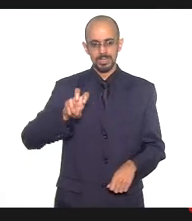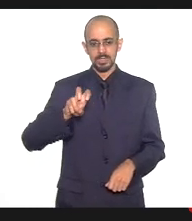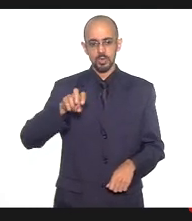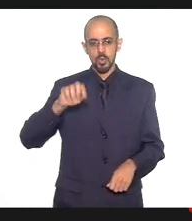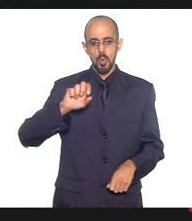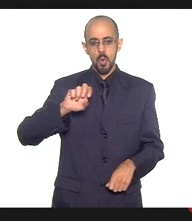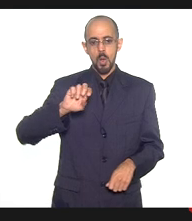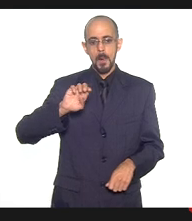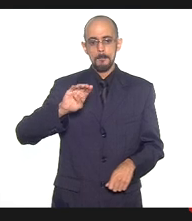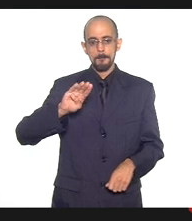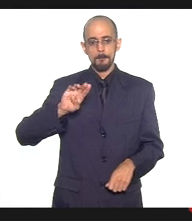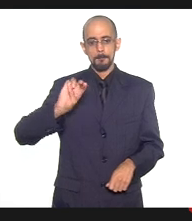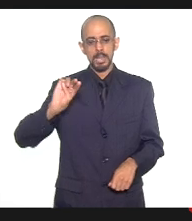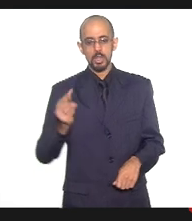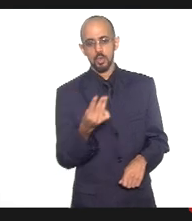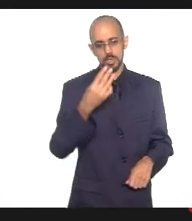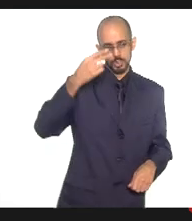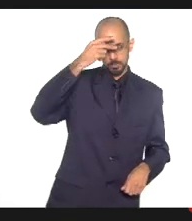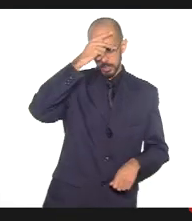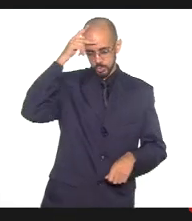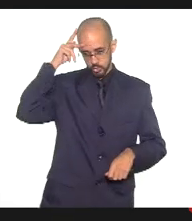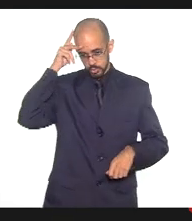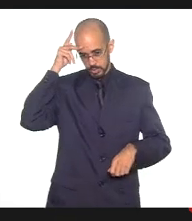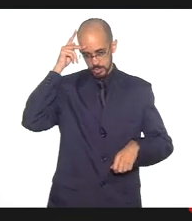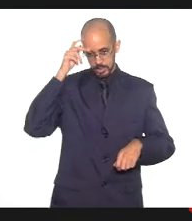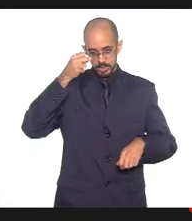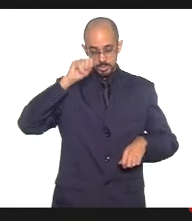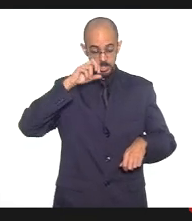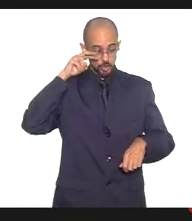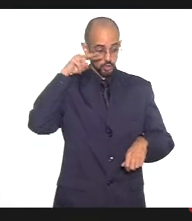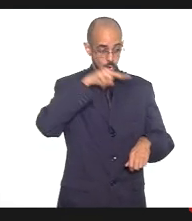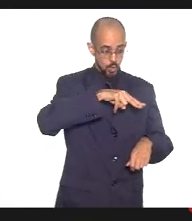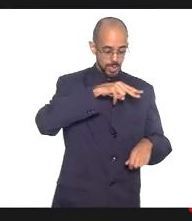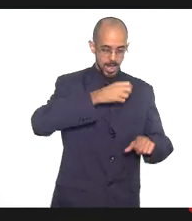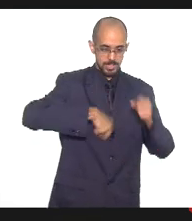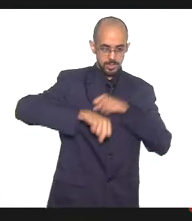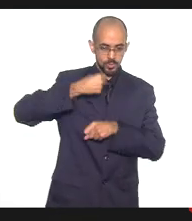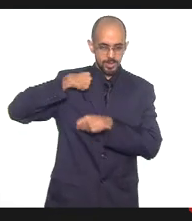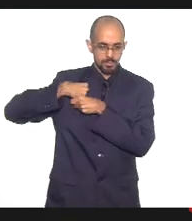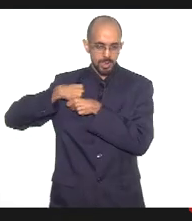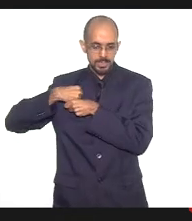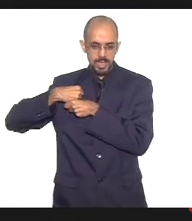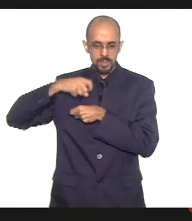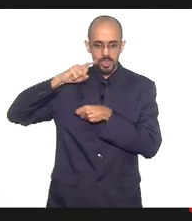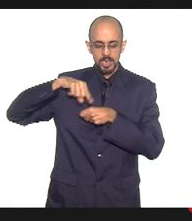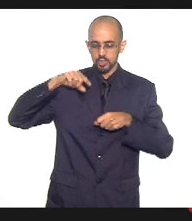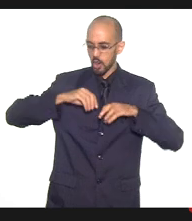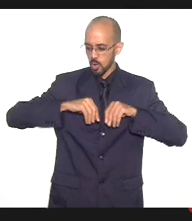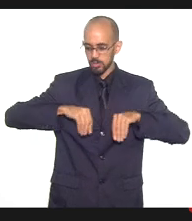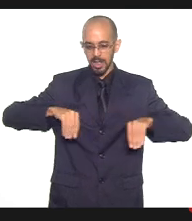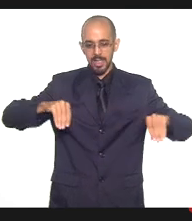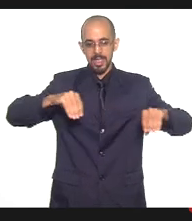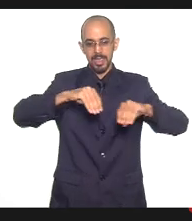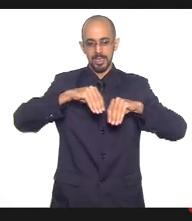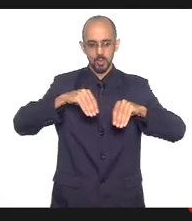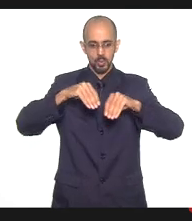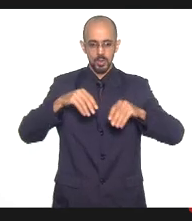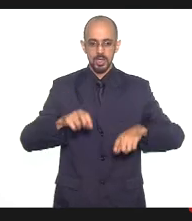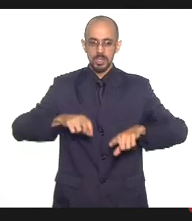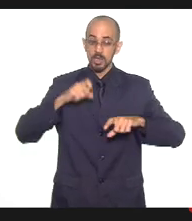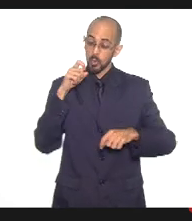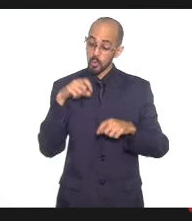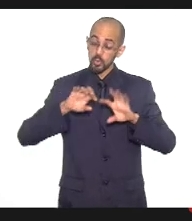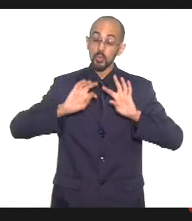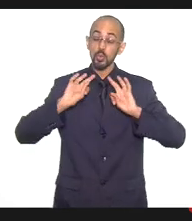essa figura um ano atrás, ela teria basicamente o terreno. Então, apesar de todas as adversidades aí da pandemia, as dificuldades que a